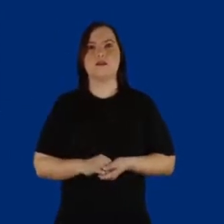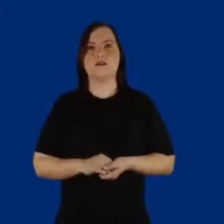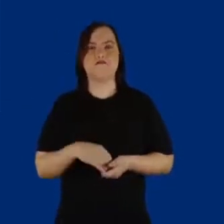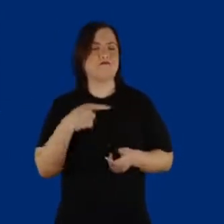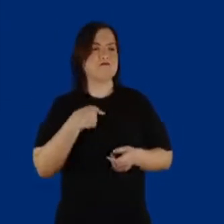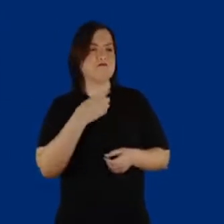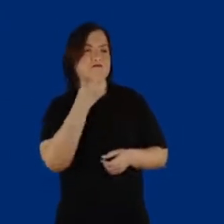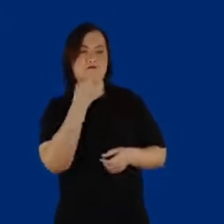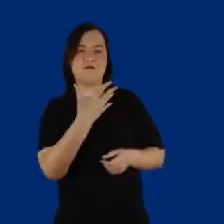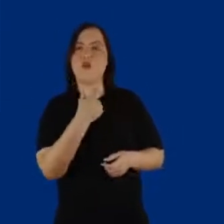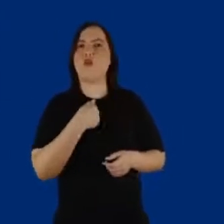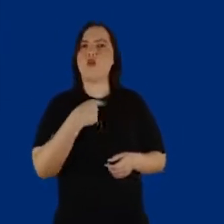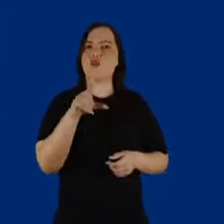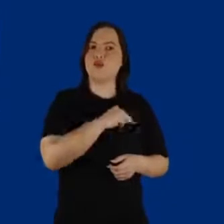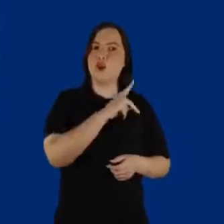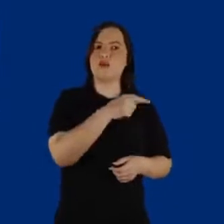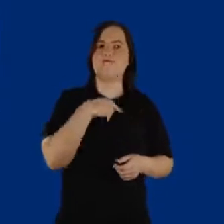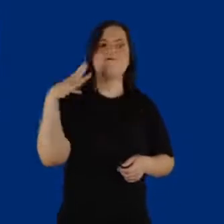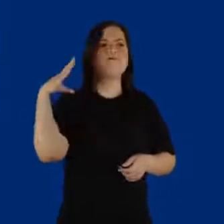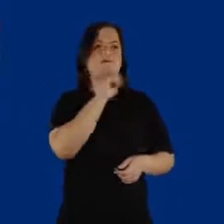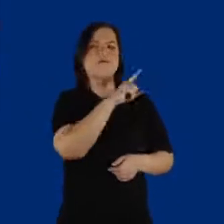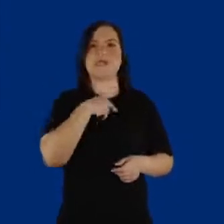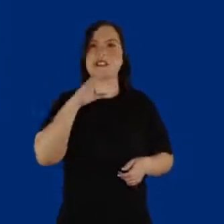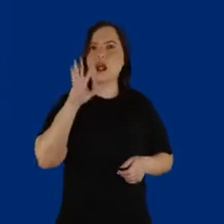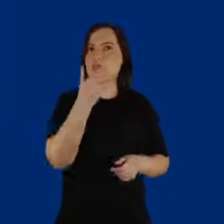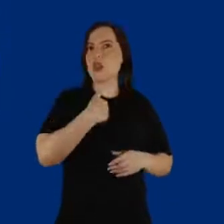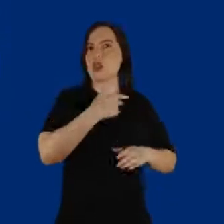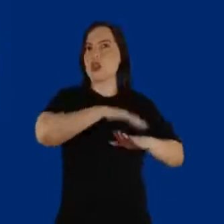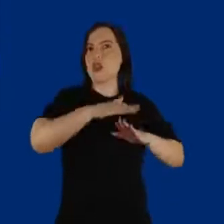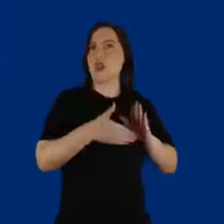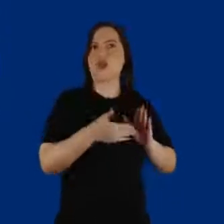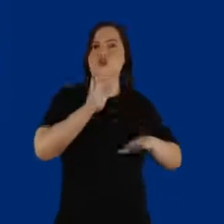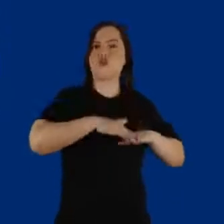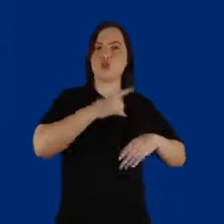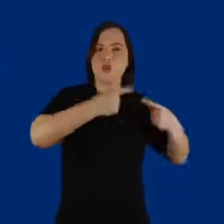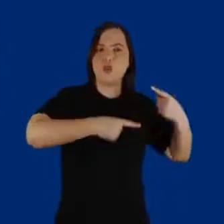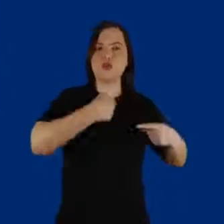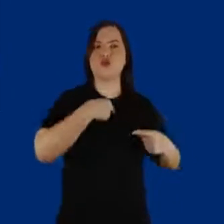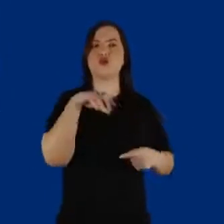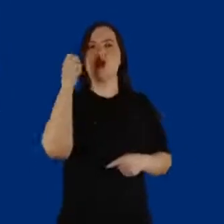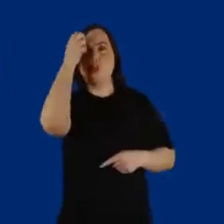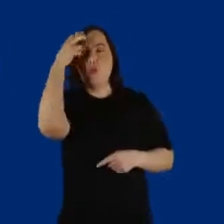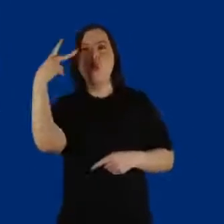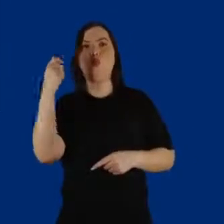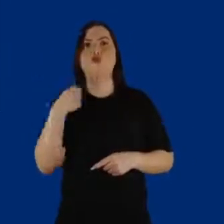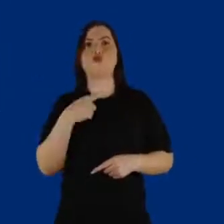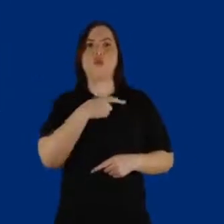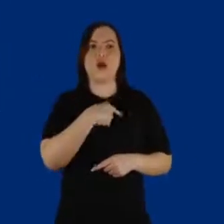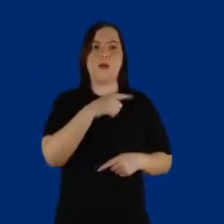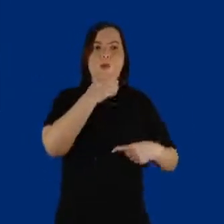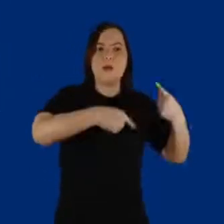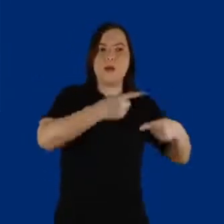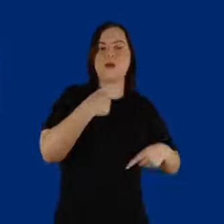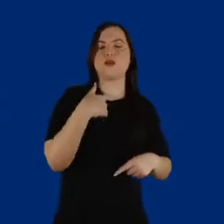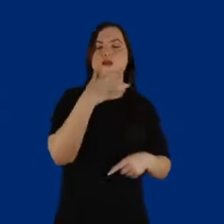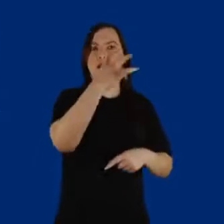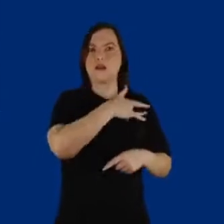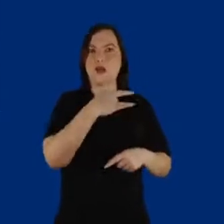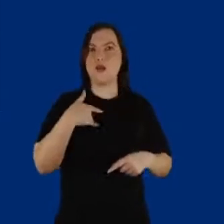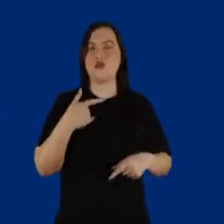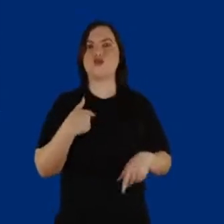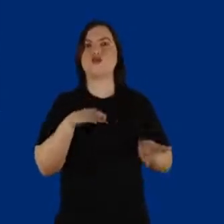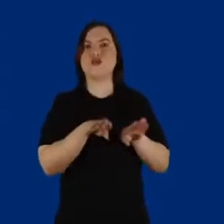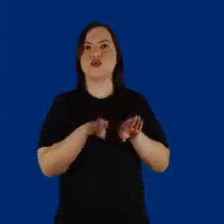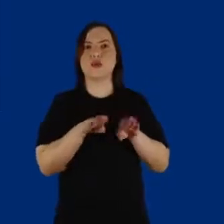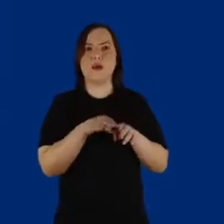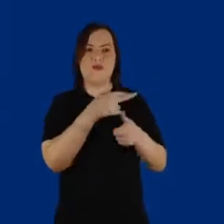eficientes, eficazes, resolvem, fazem tudo, fazem política cultural, fazem política de saúde, fazem